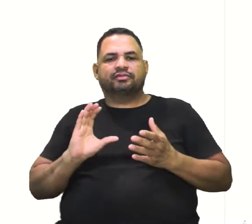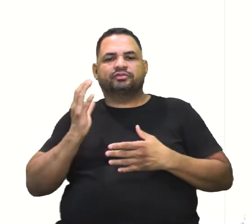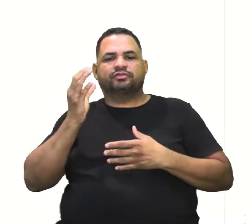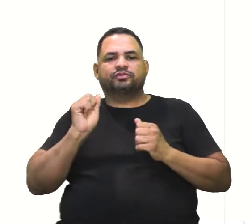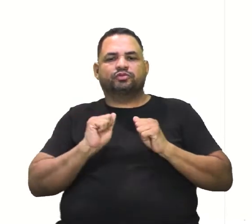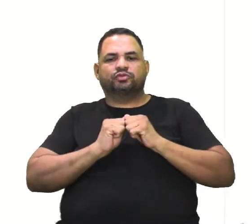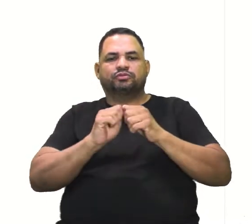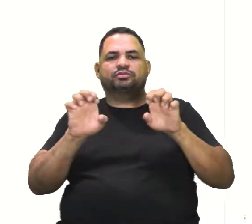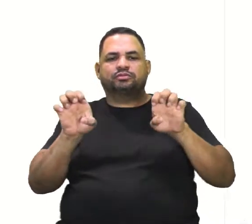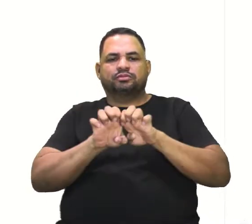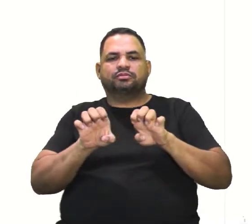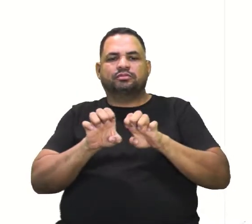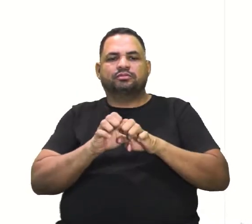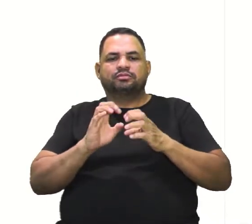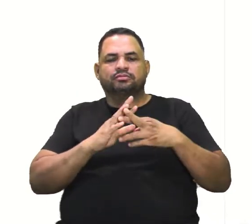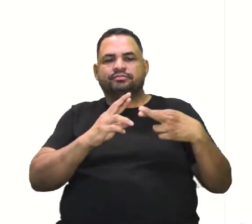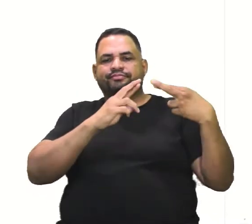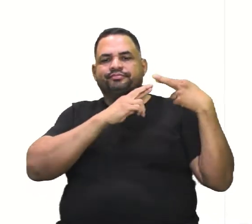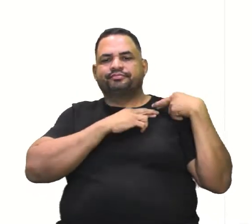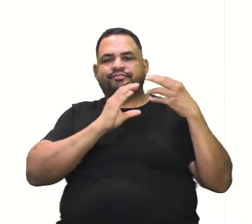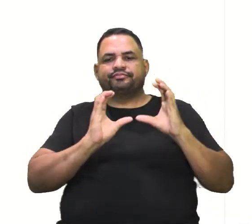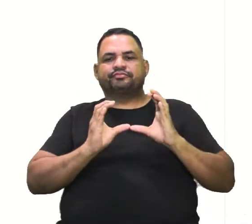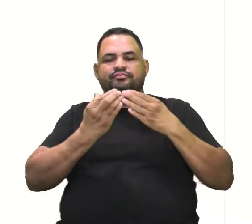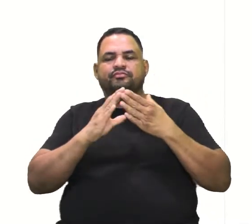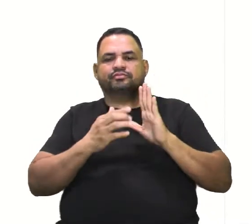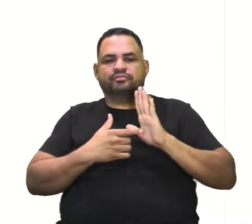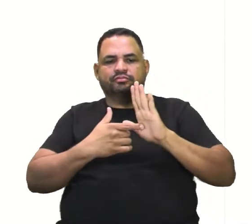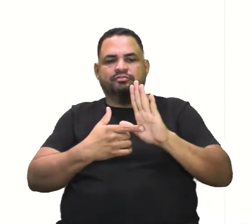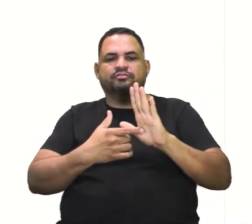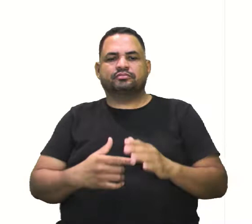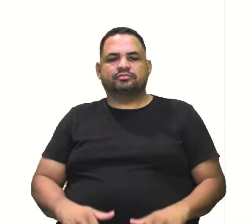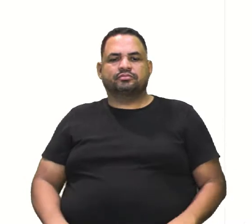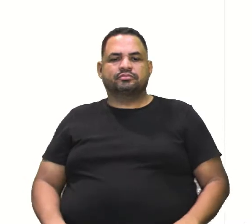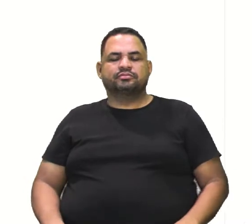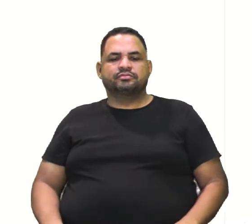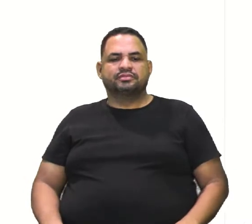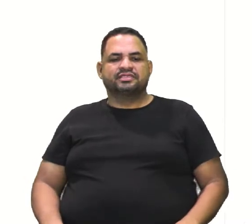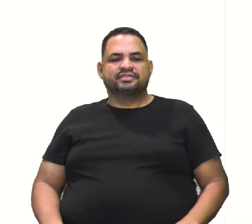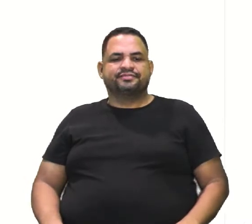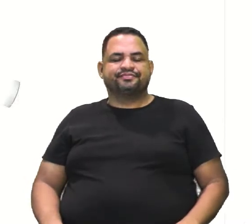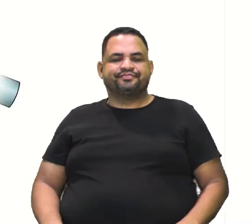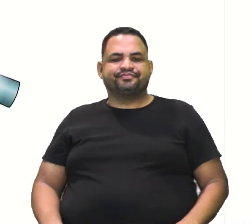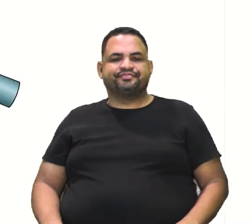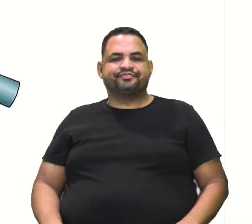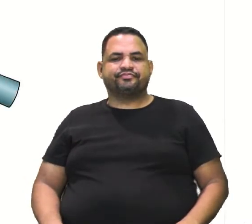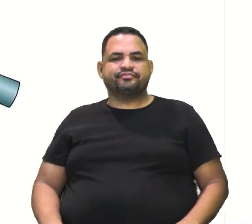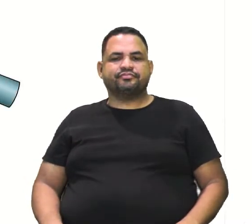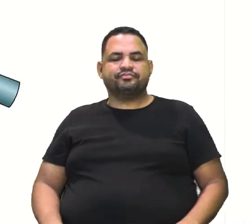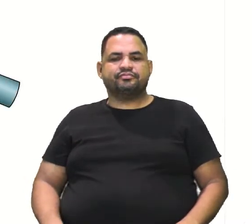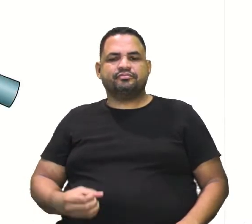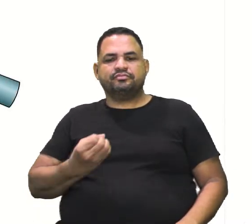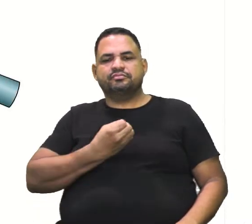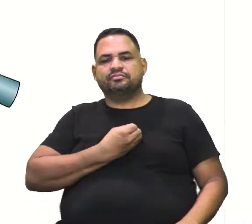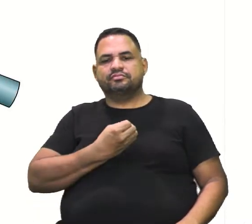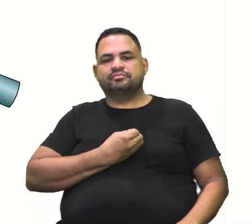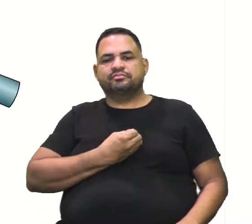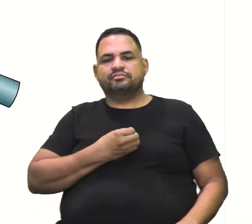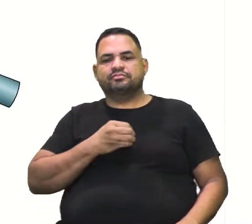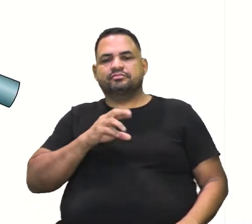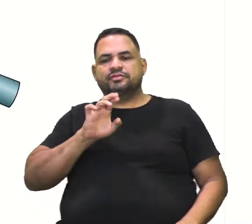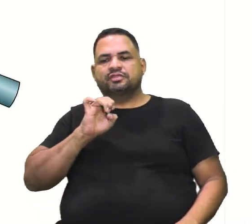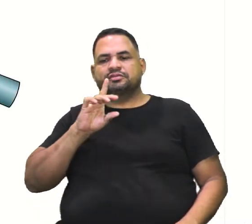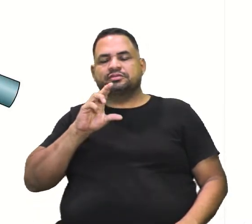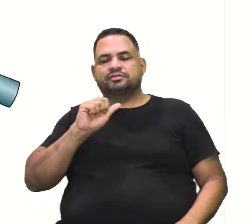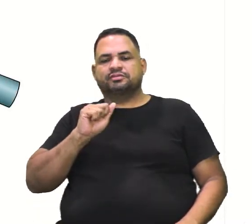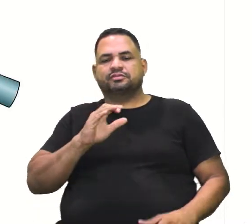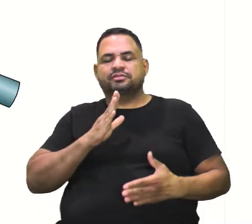a seguir, respeitando os conjuntos indicados. Em que, ou seja, nos números racionais,